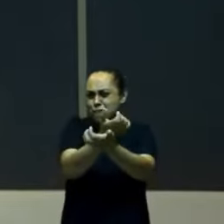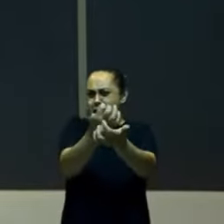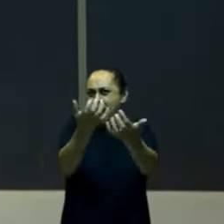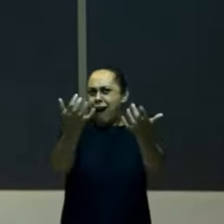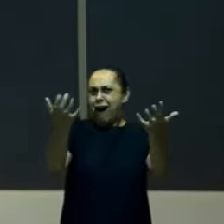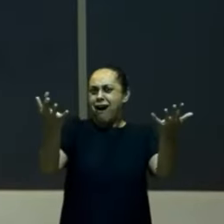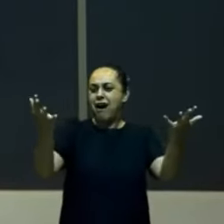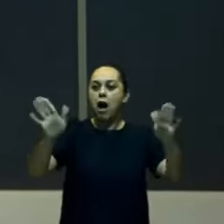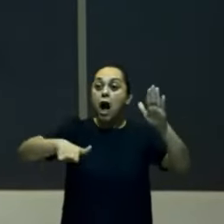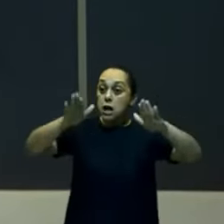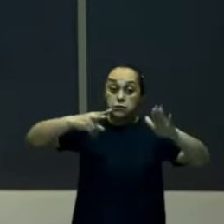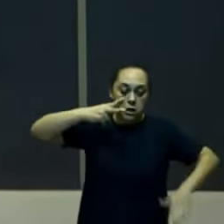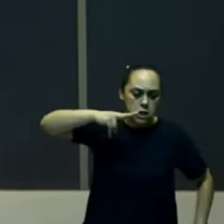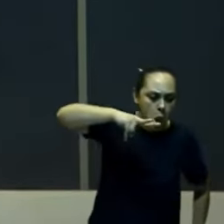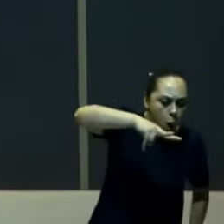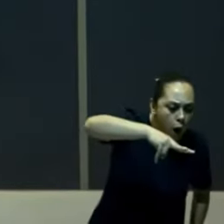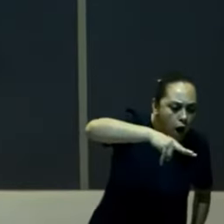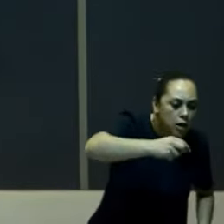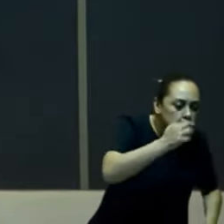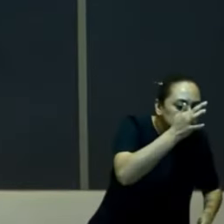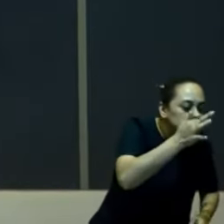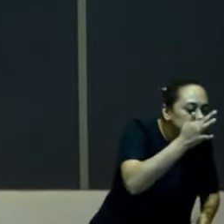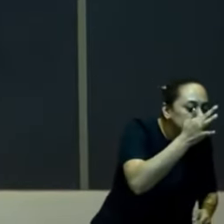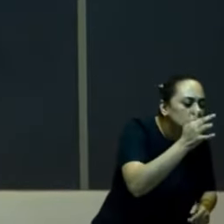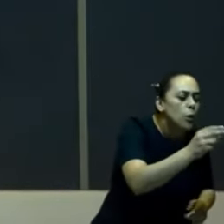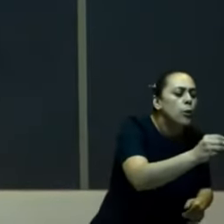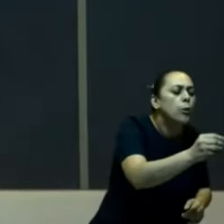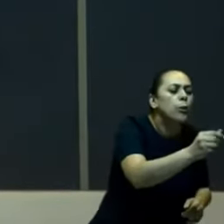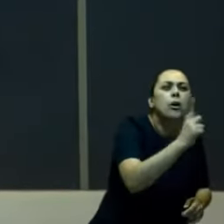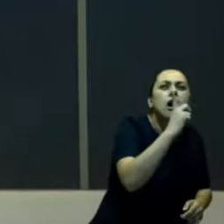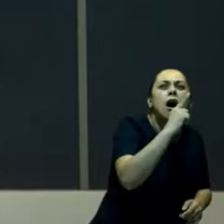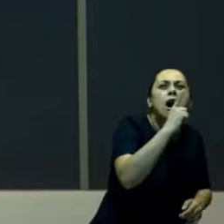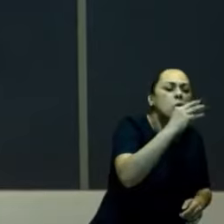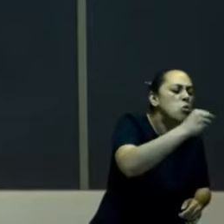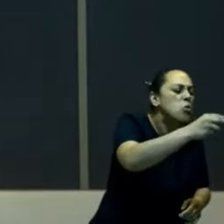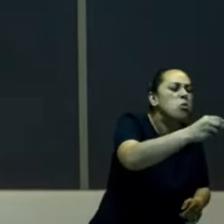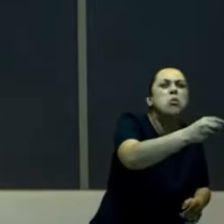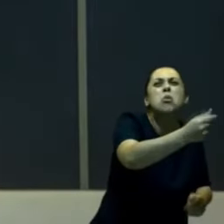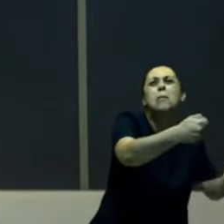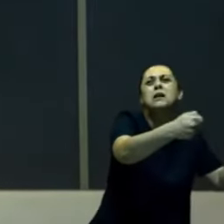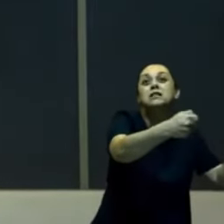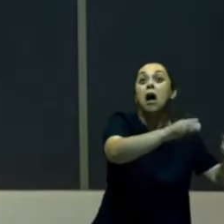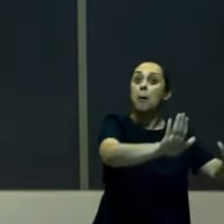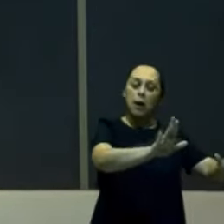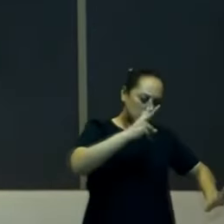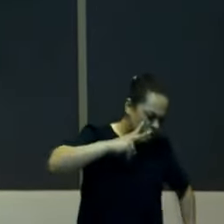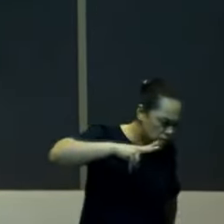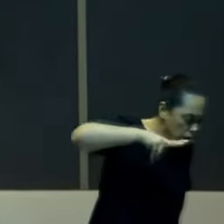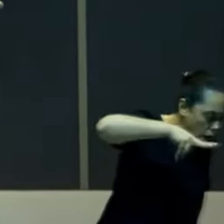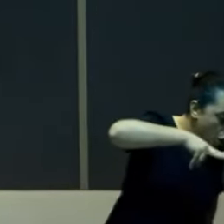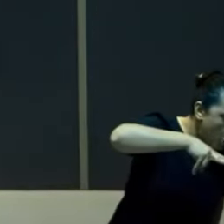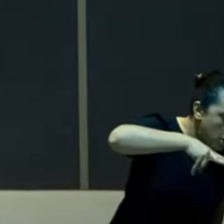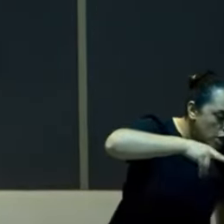molhar mais. Está seca, deixa eu jogar um pouquinho de água. A cor não está como